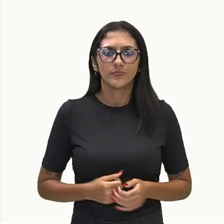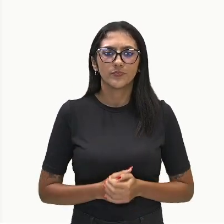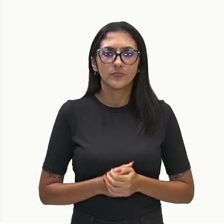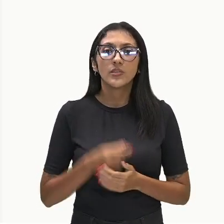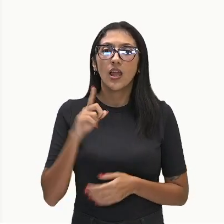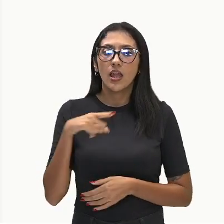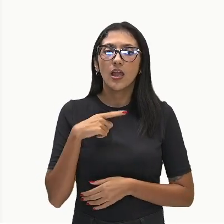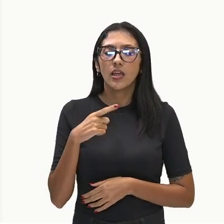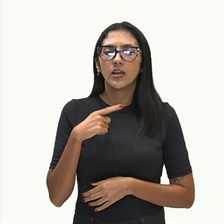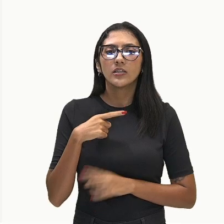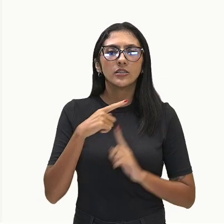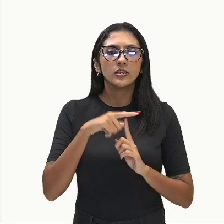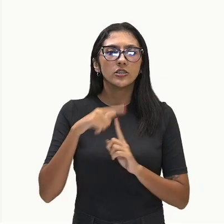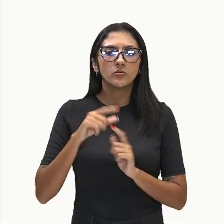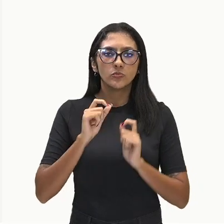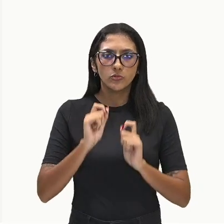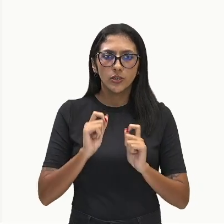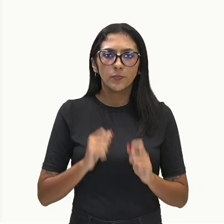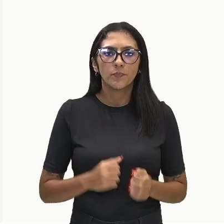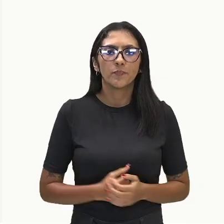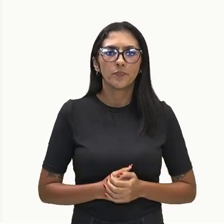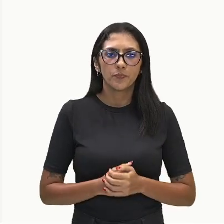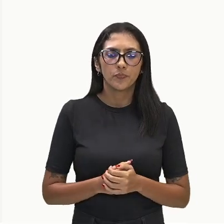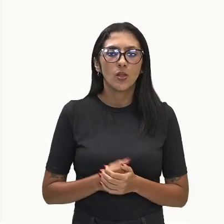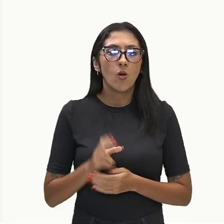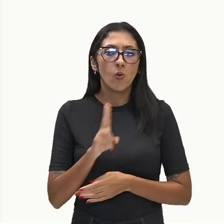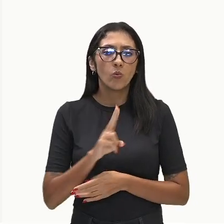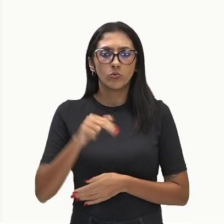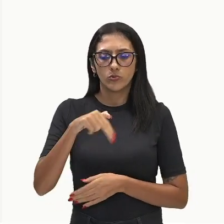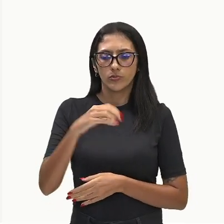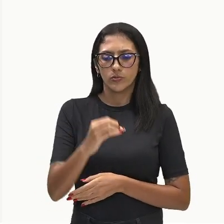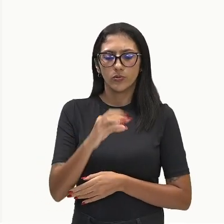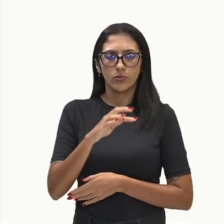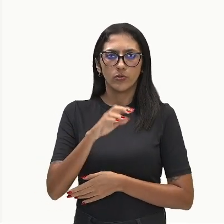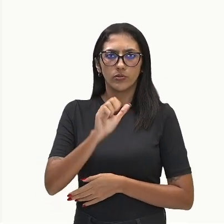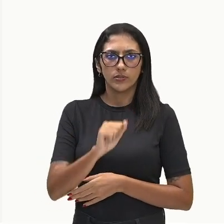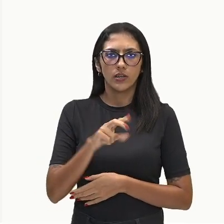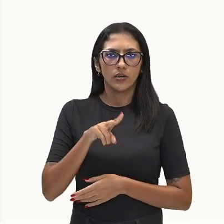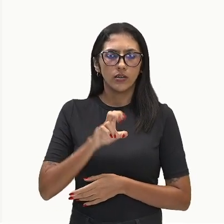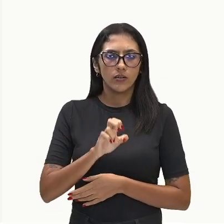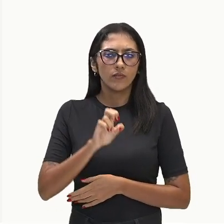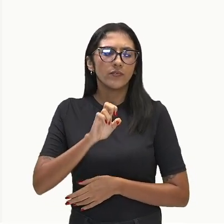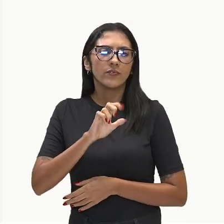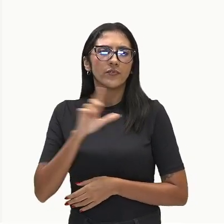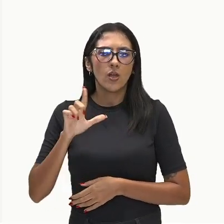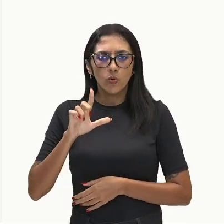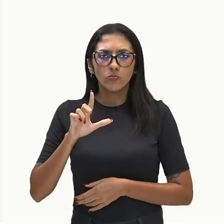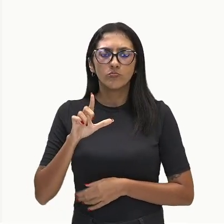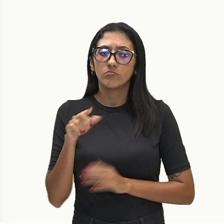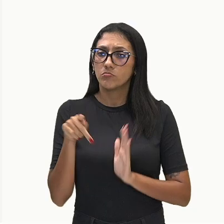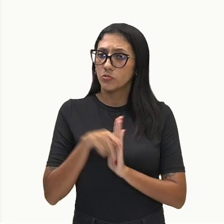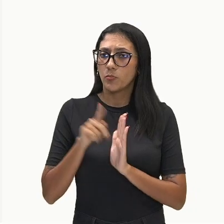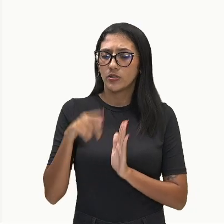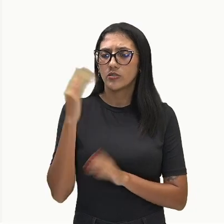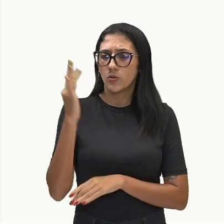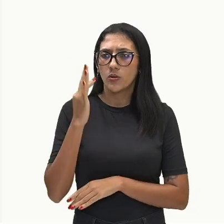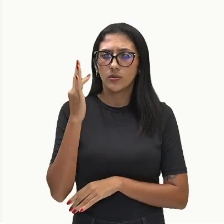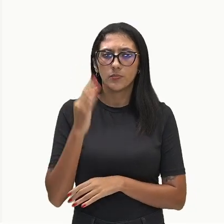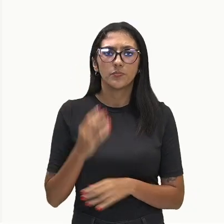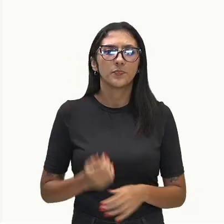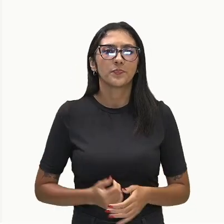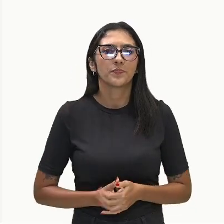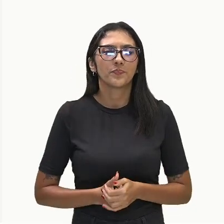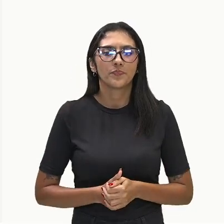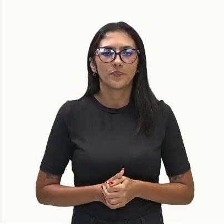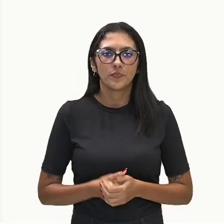chama ela de aplicação notável. É uma das aplicações notáveis do Teorema de Pitágoras. Temos aqui